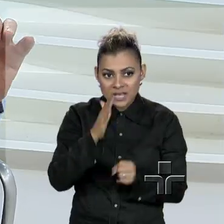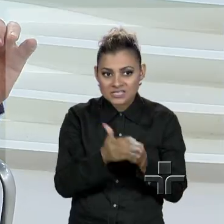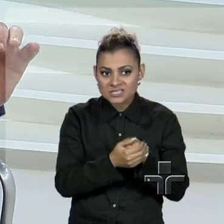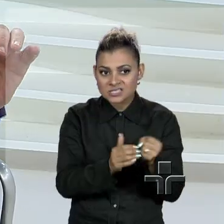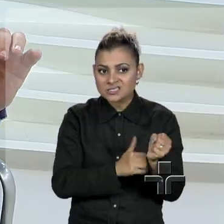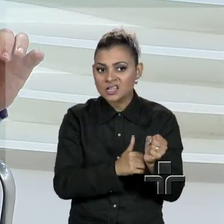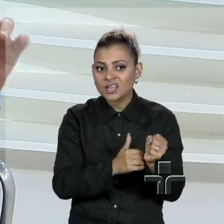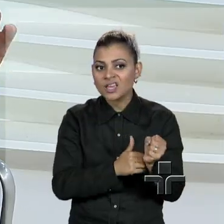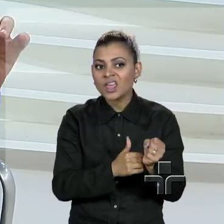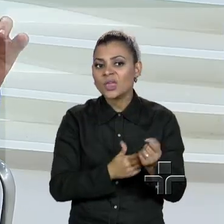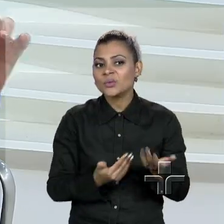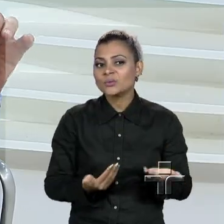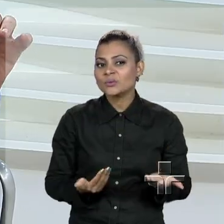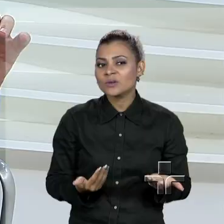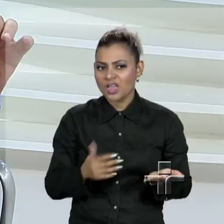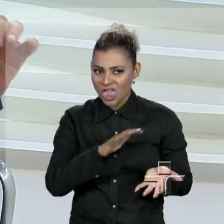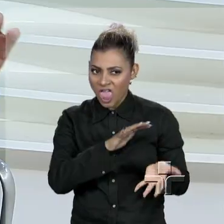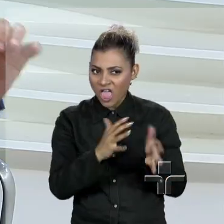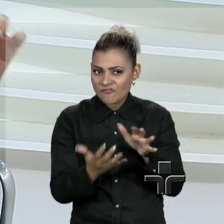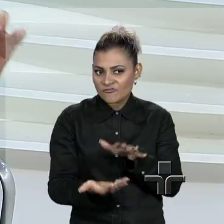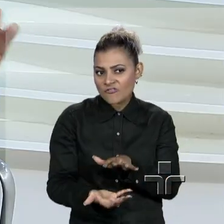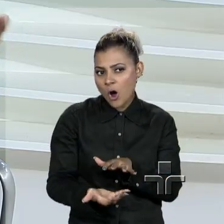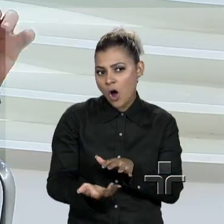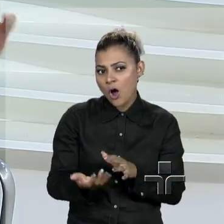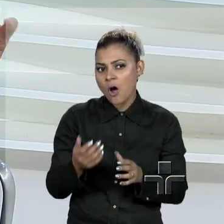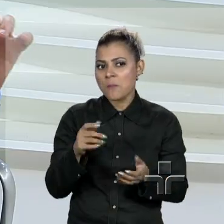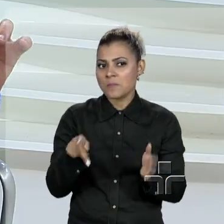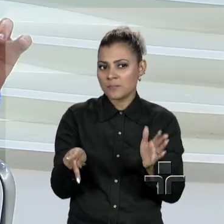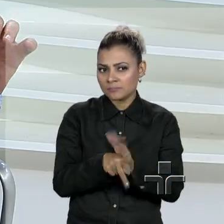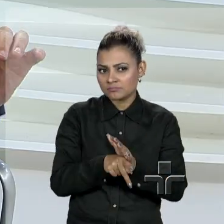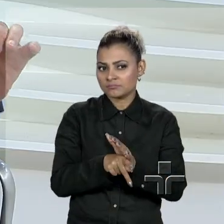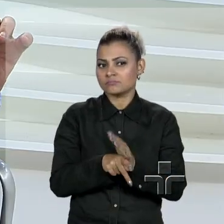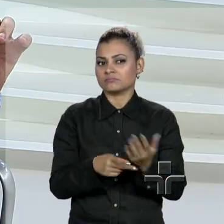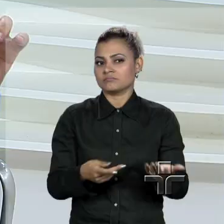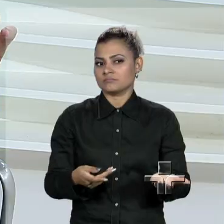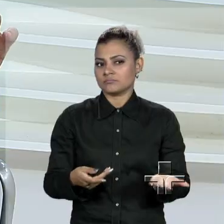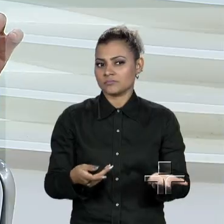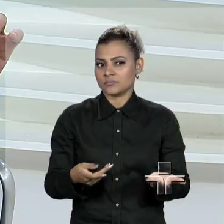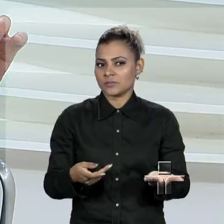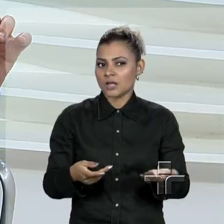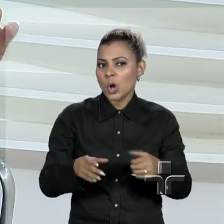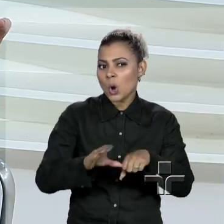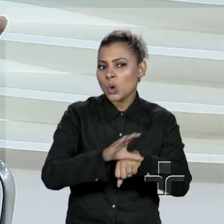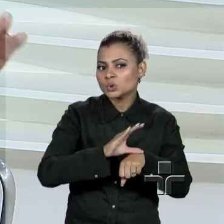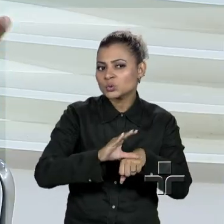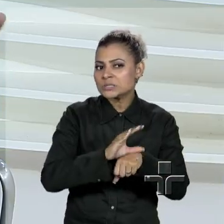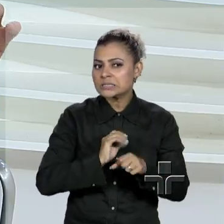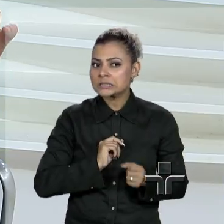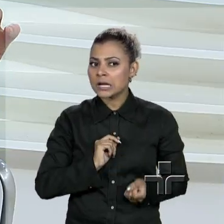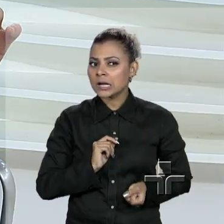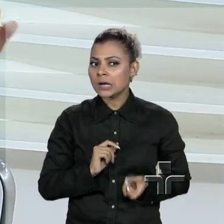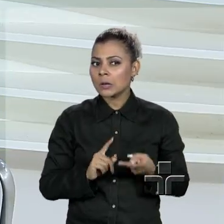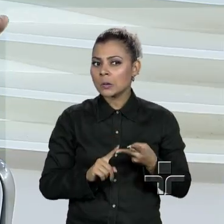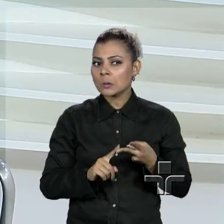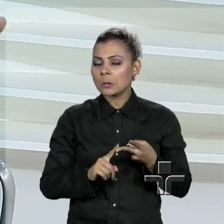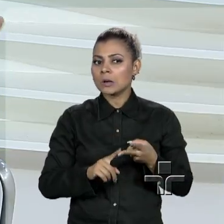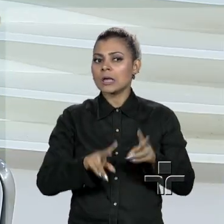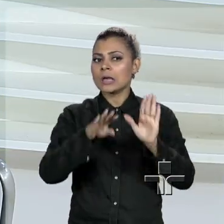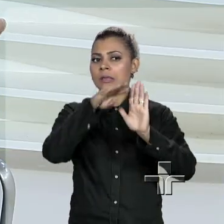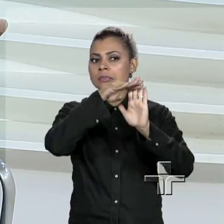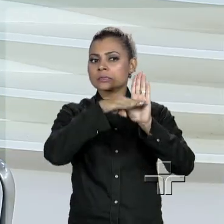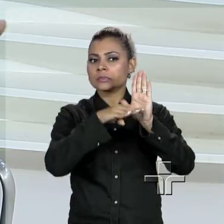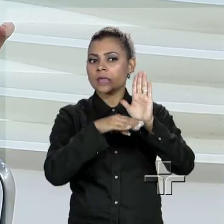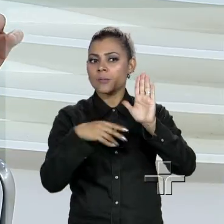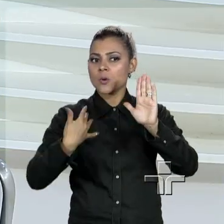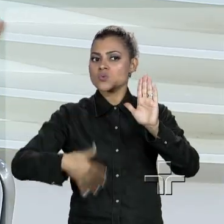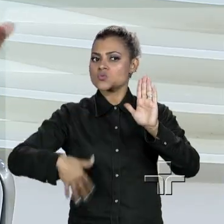misteriosa de uma reforma constitucional, de uma pauta-bomba que tinha sido